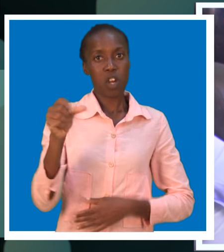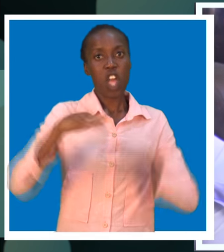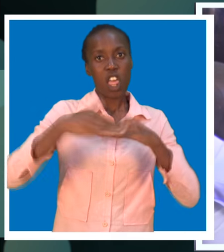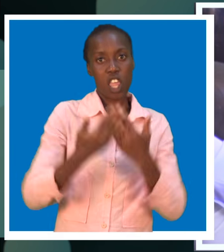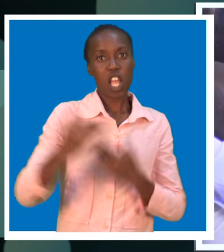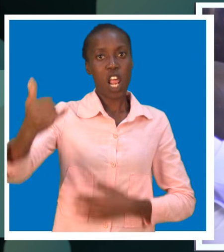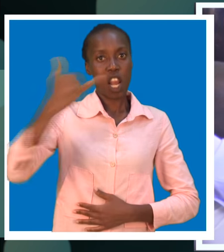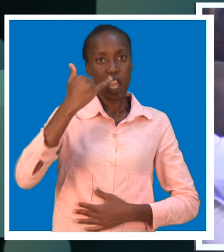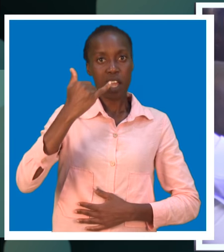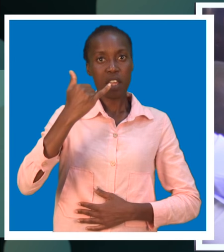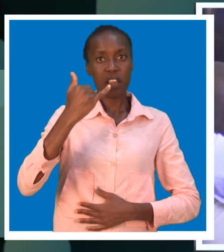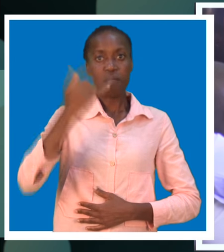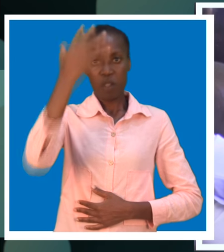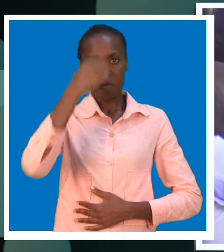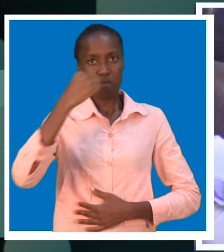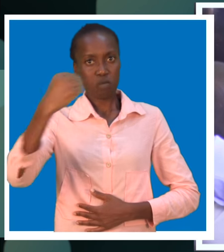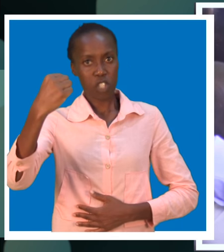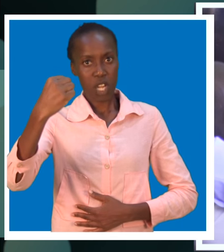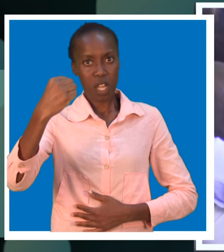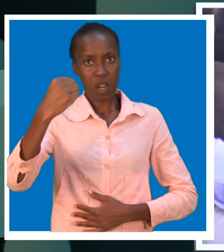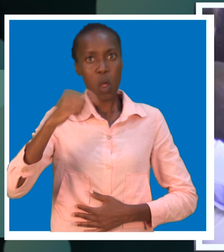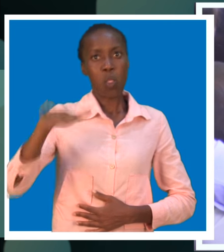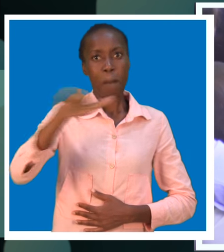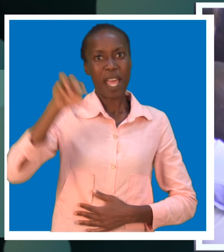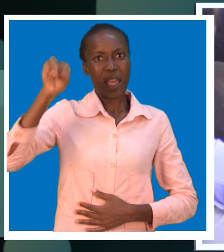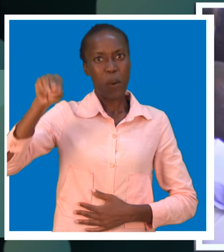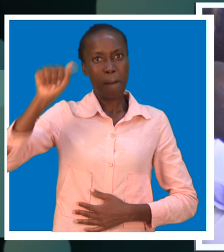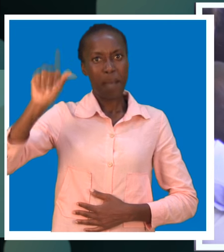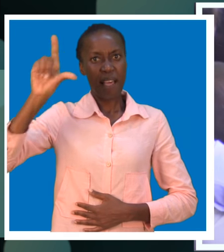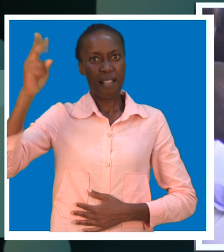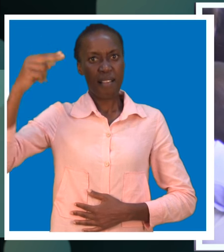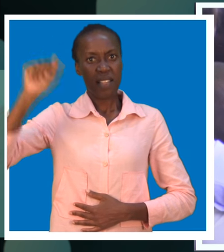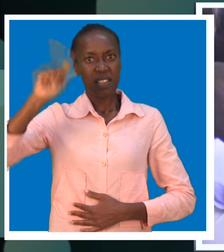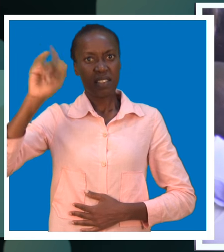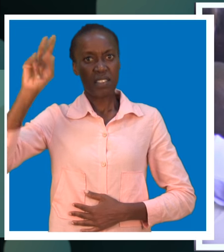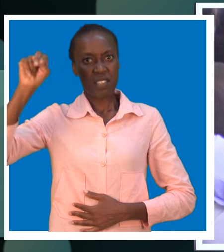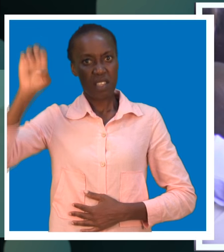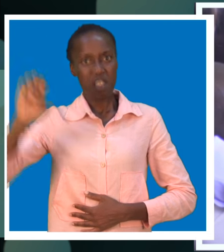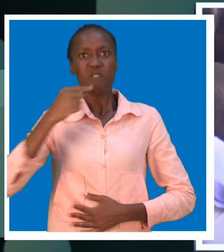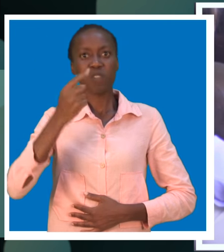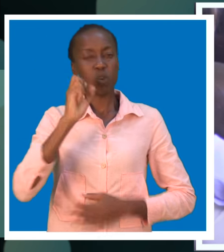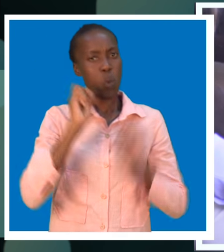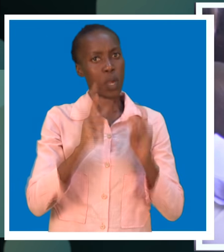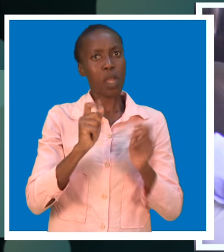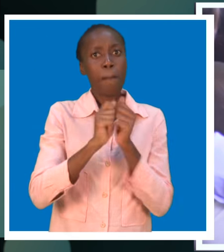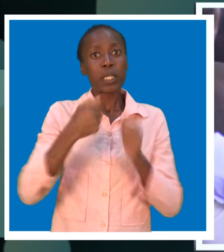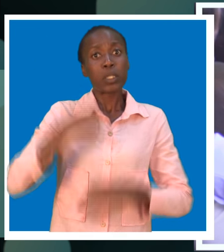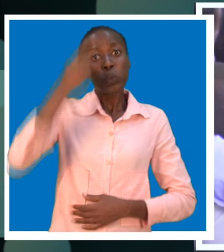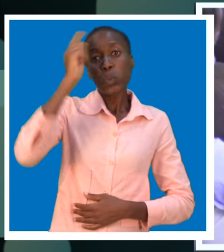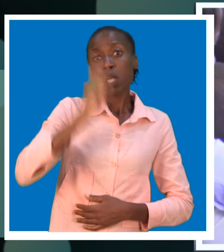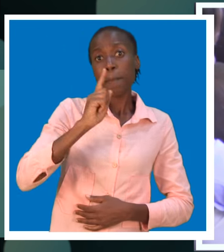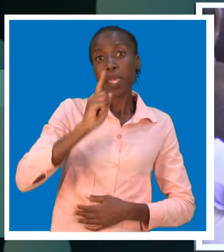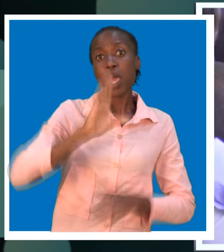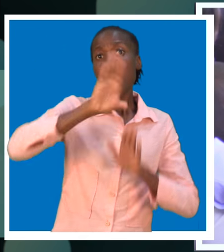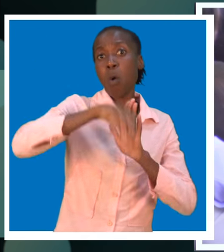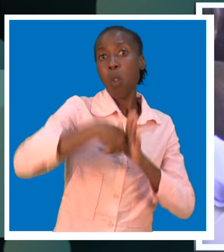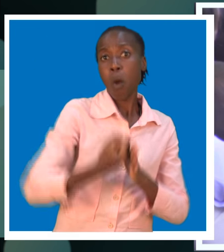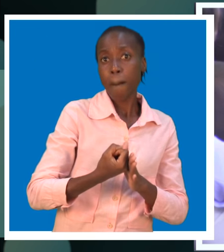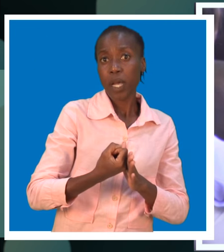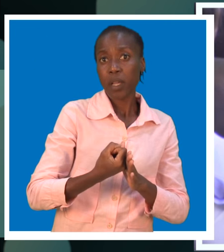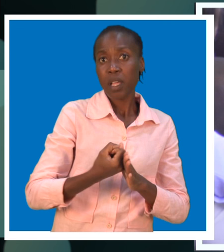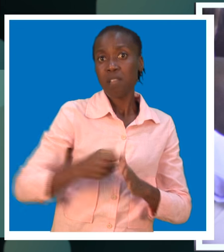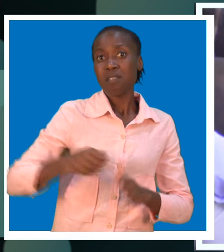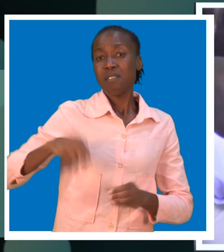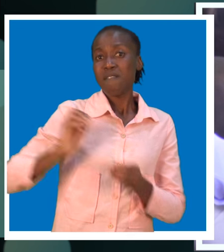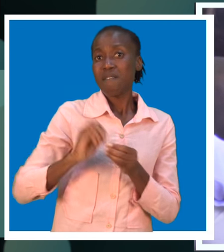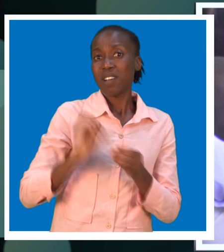me ligaram e disseram que para venha lá nos levar aonde? Aqui no Machazino. Tá bom, eu fui levar eles. Eu não sabia que eles eram assaltantes que